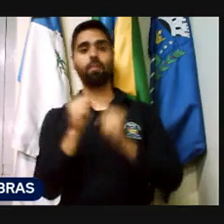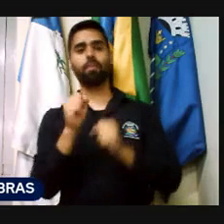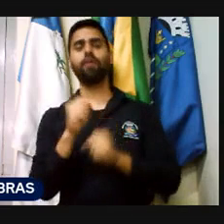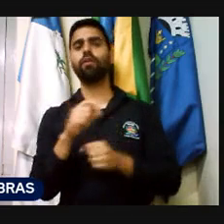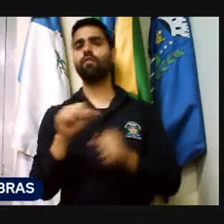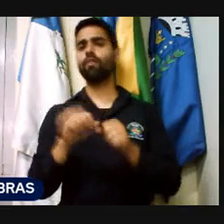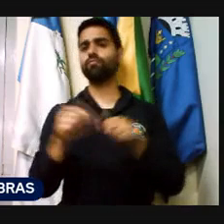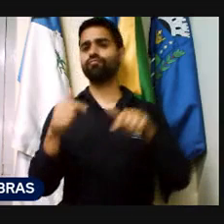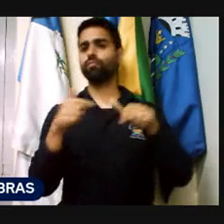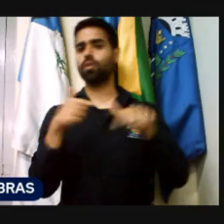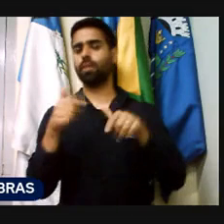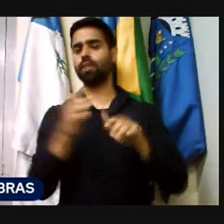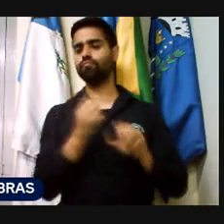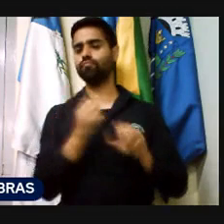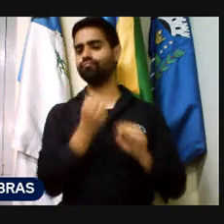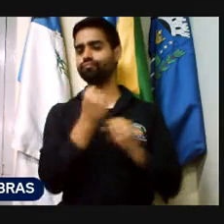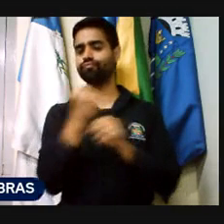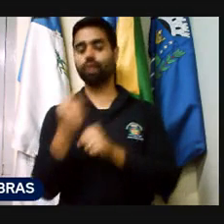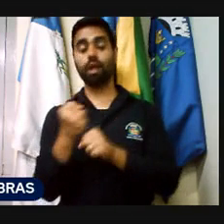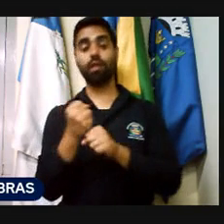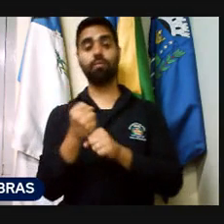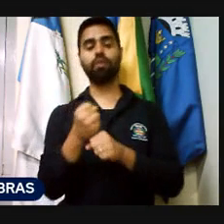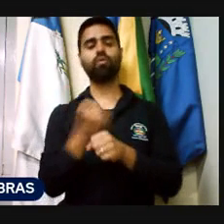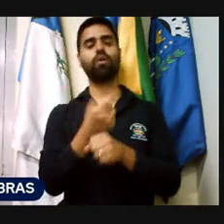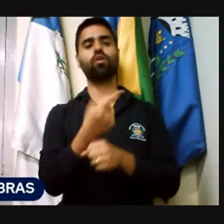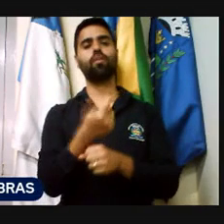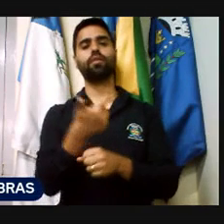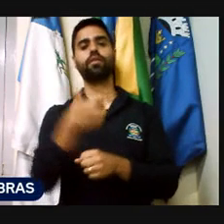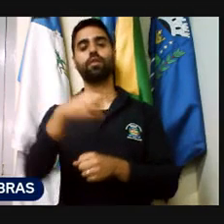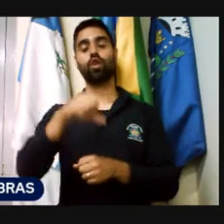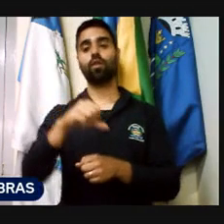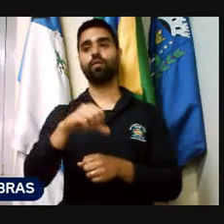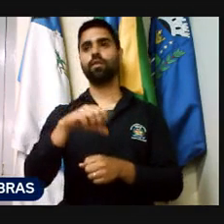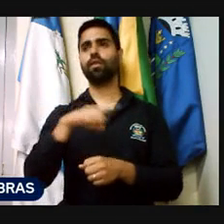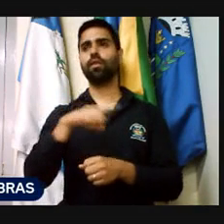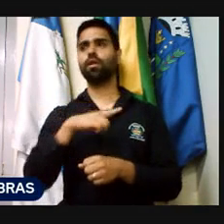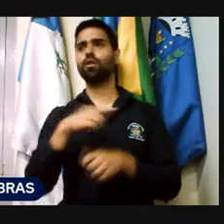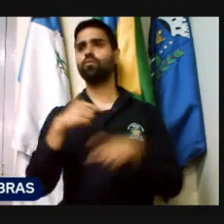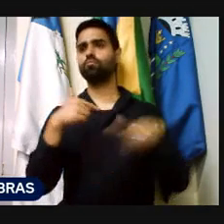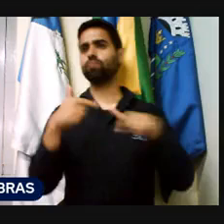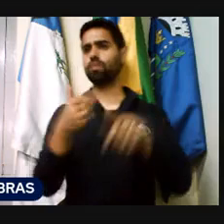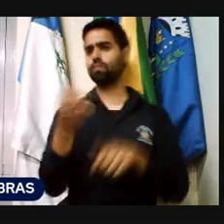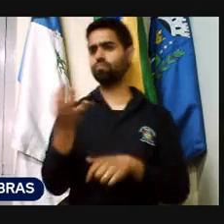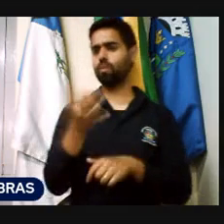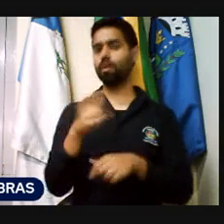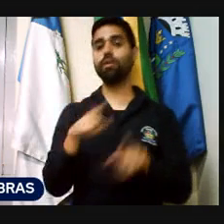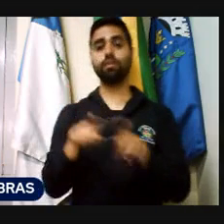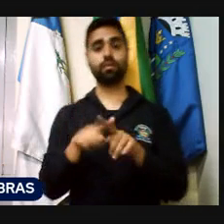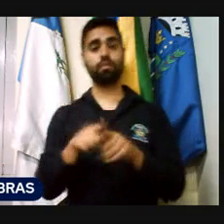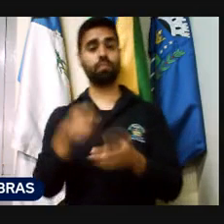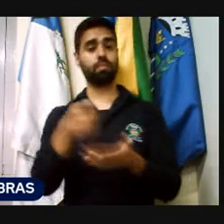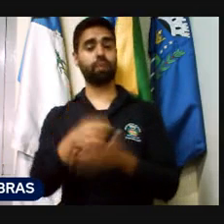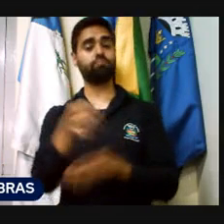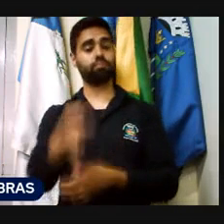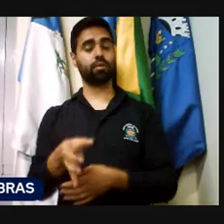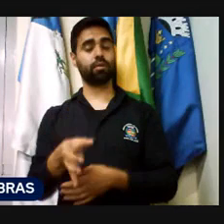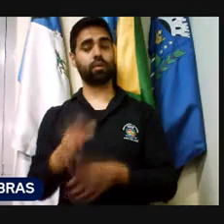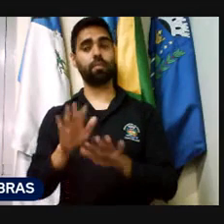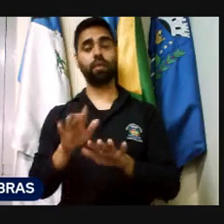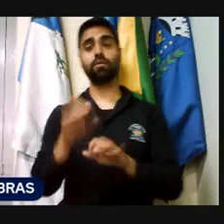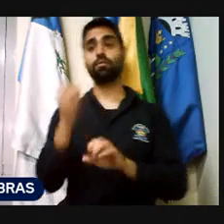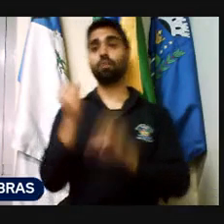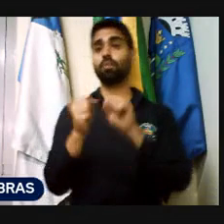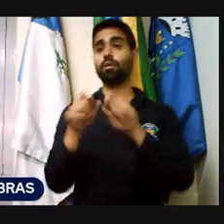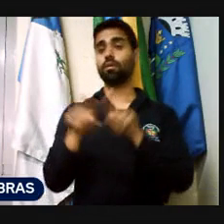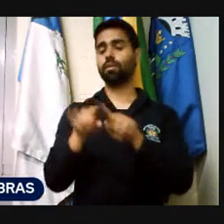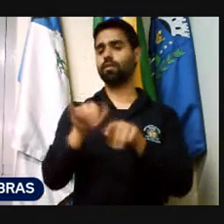serviço de limpeza urbana da cidade no início do ano de 2019, sob a promessa de um serviço de qualidade com preço justo, em contrapartida da empresa que